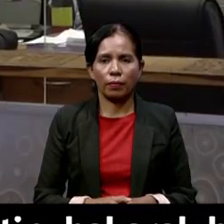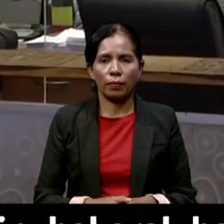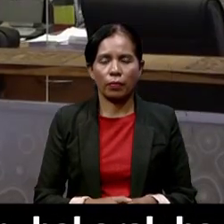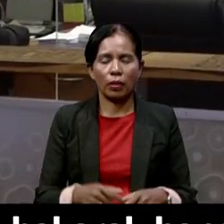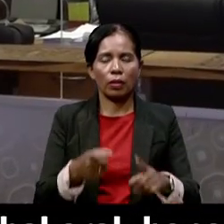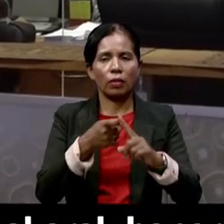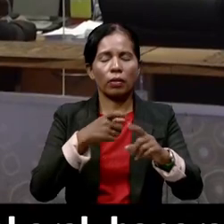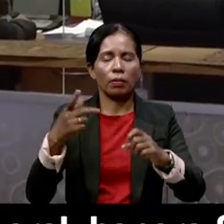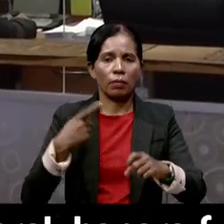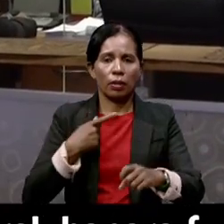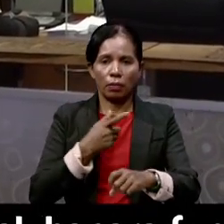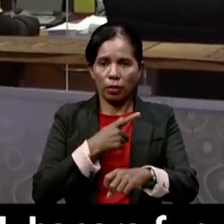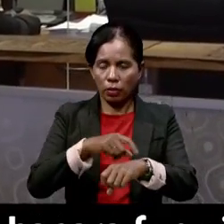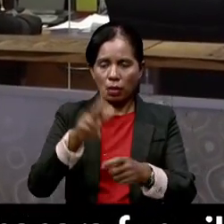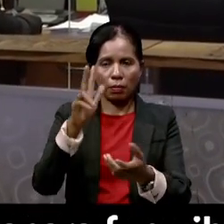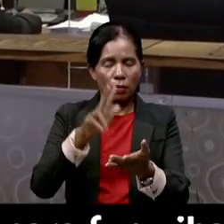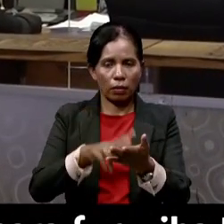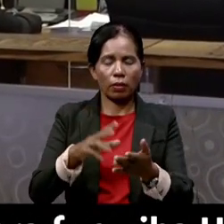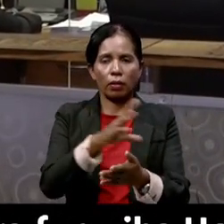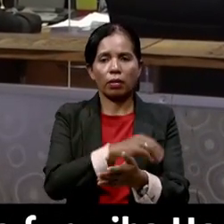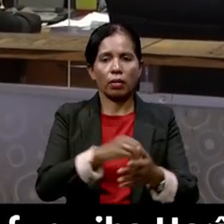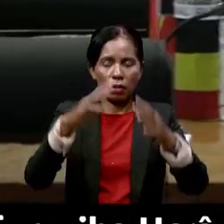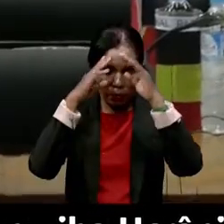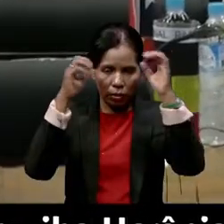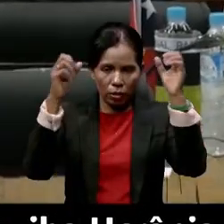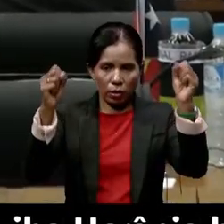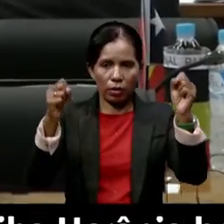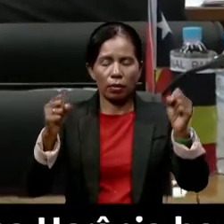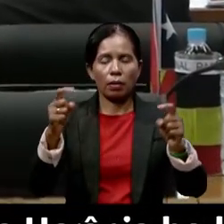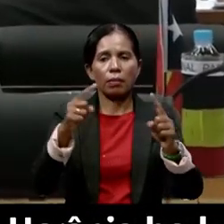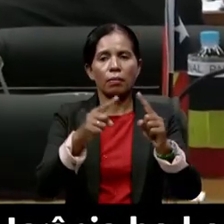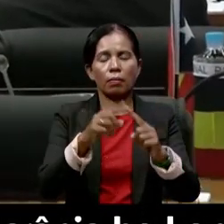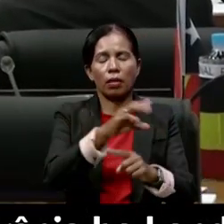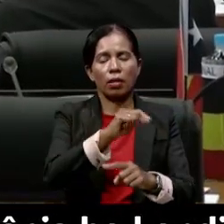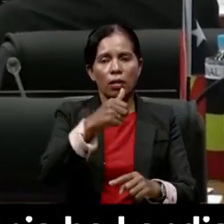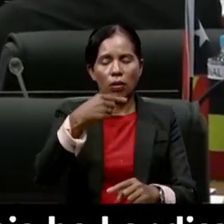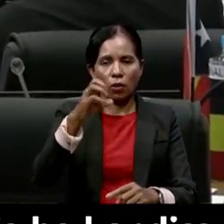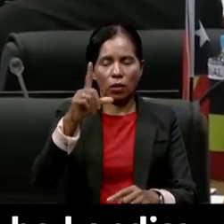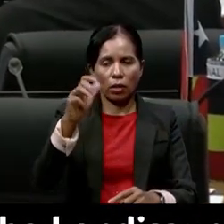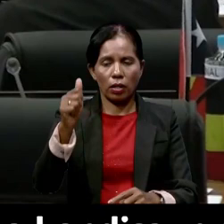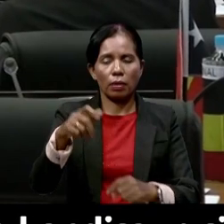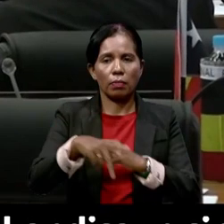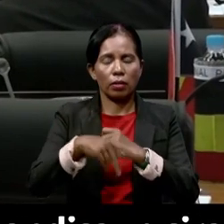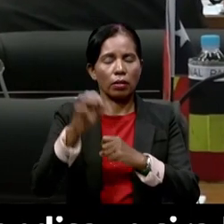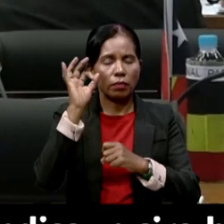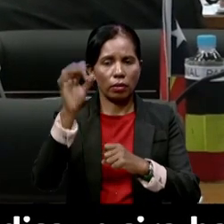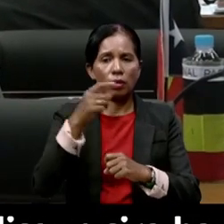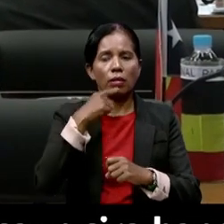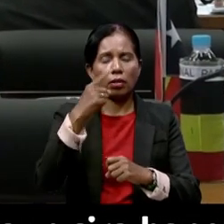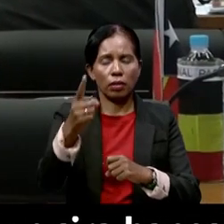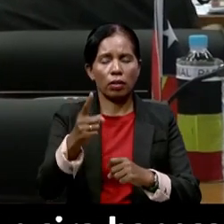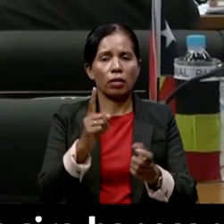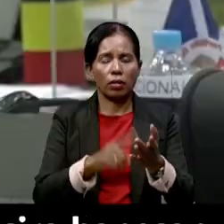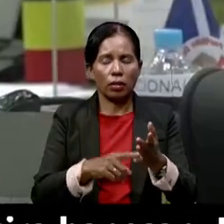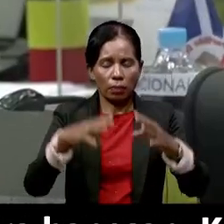Lihusi plenaris Parlamento Nasional aprova pedido de deslocação presidente republicanian ba Moçambique no Angola, mas que non é bancada fratelin crítica na fatin presidente